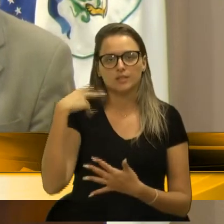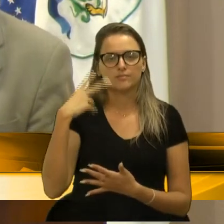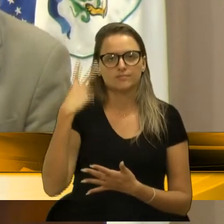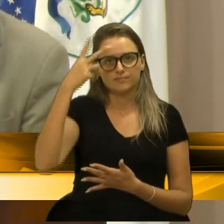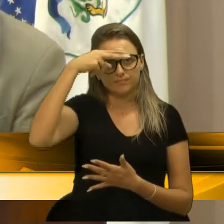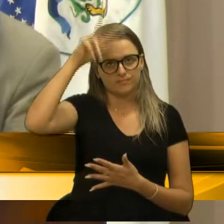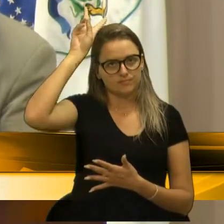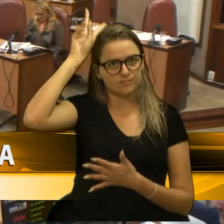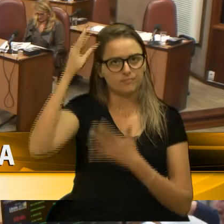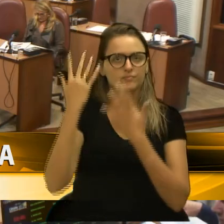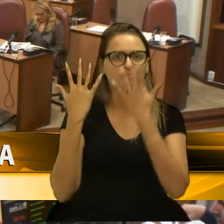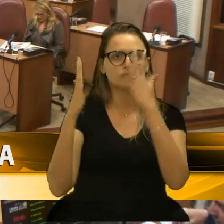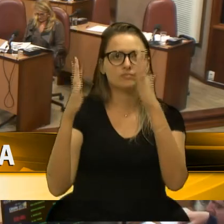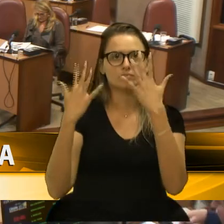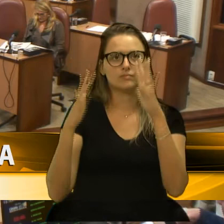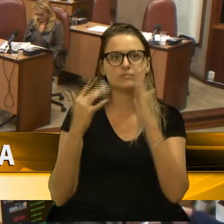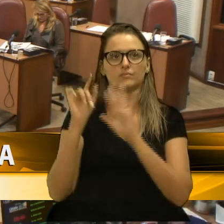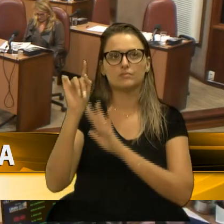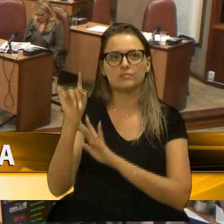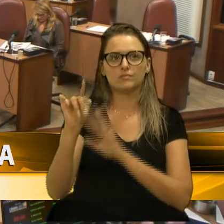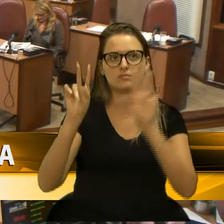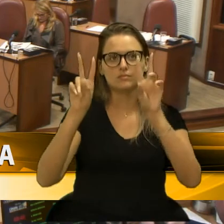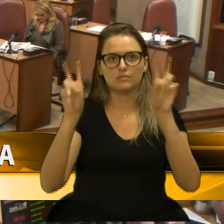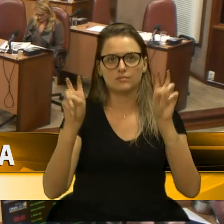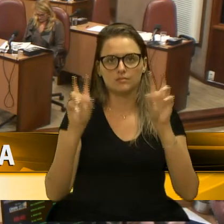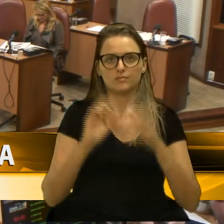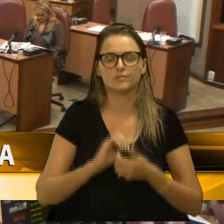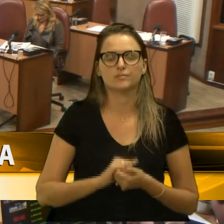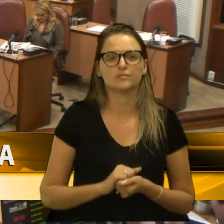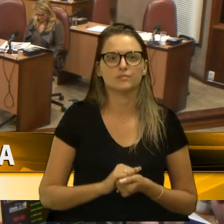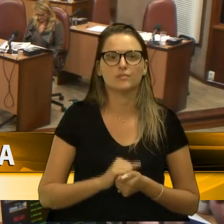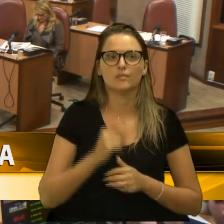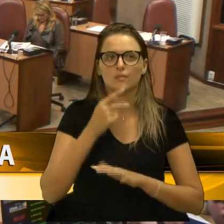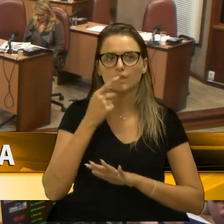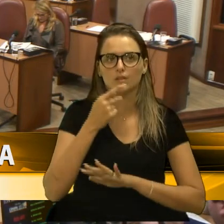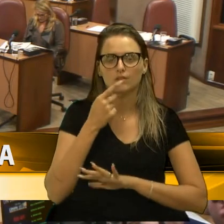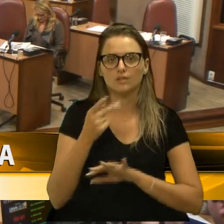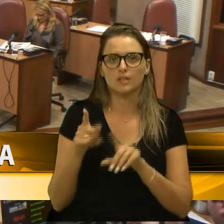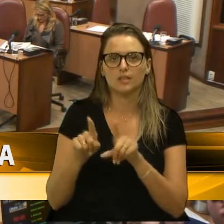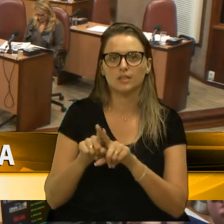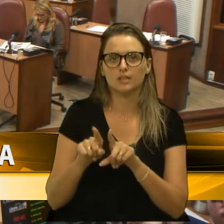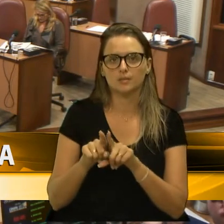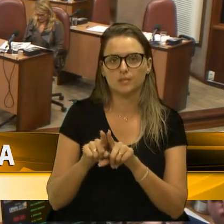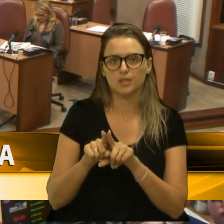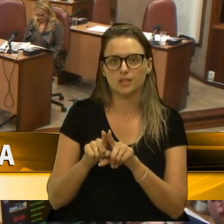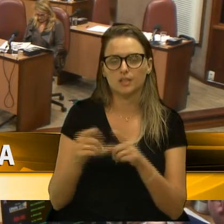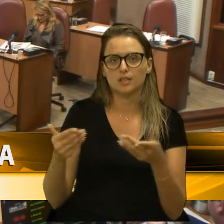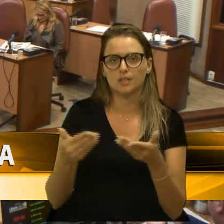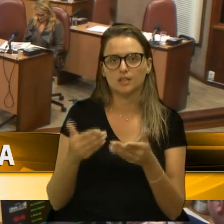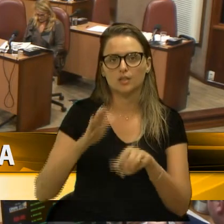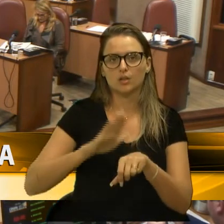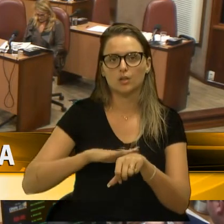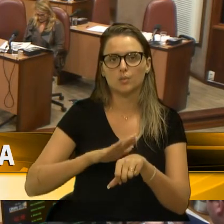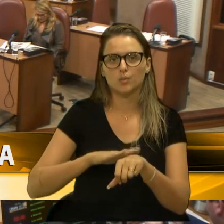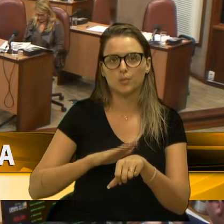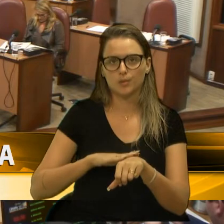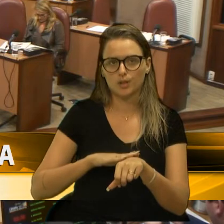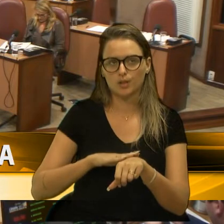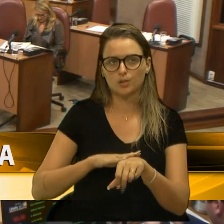Edson. Parabenizar Vossa Excelência pelo tema e dizer que, nesse momento, a